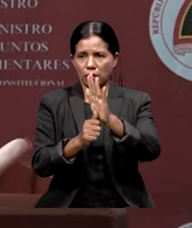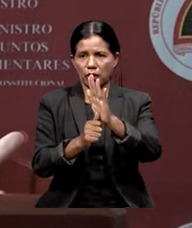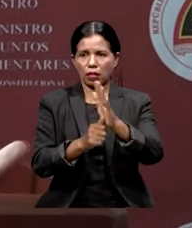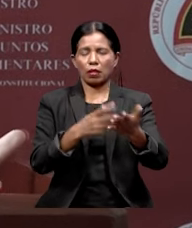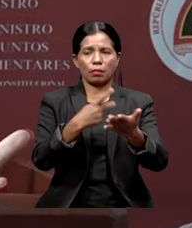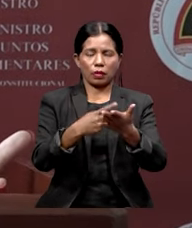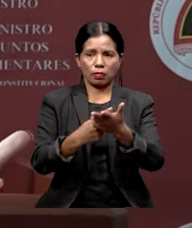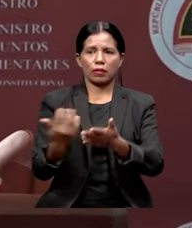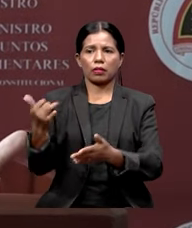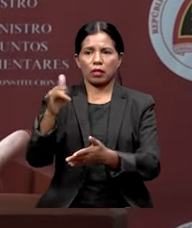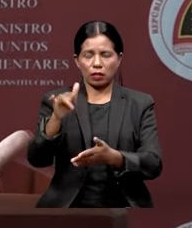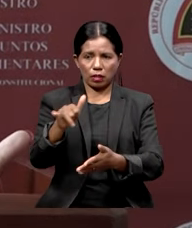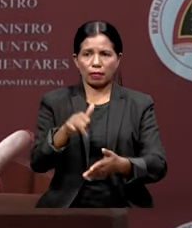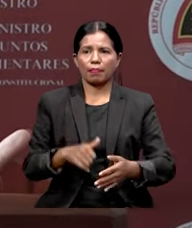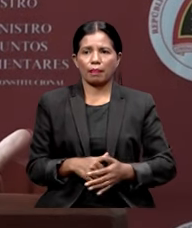proposta Sira Nebe